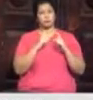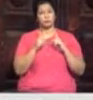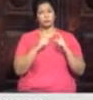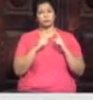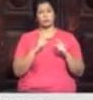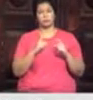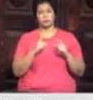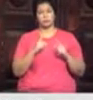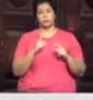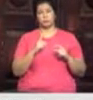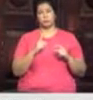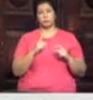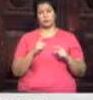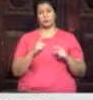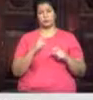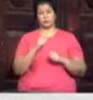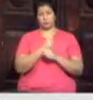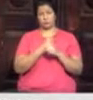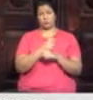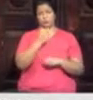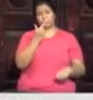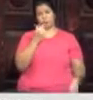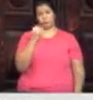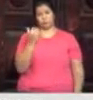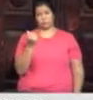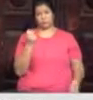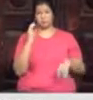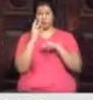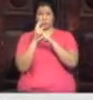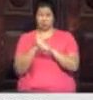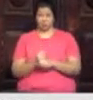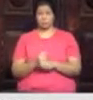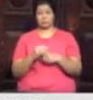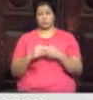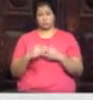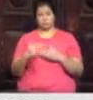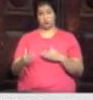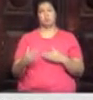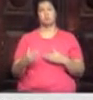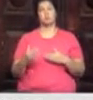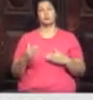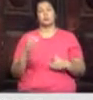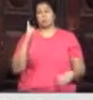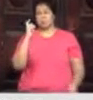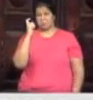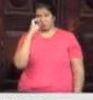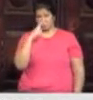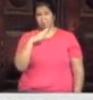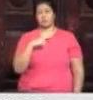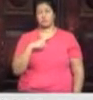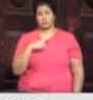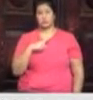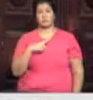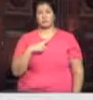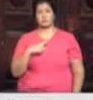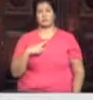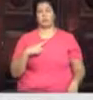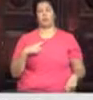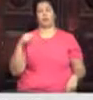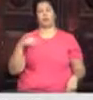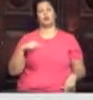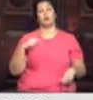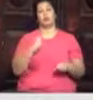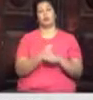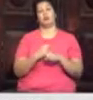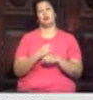a avaliação do ano de 2016 e as perspectivas, eu diria, dificílimas perspectivas para o ano de